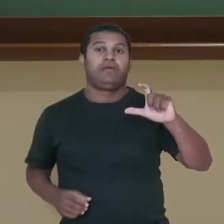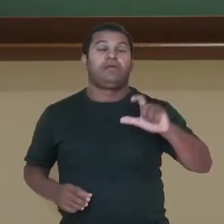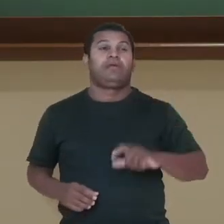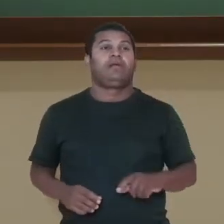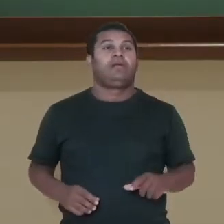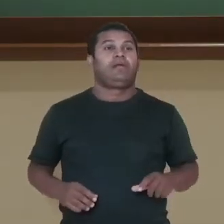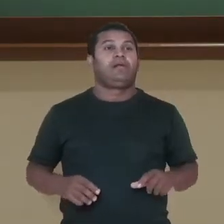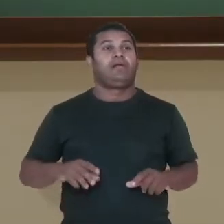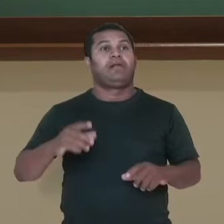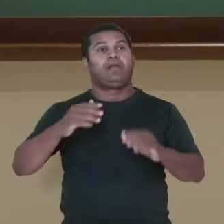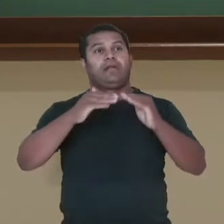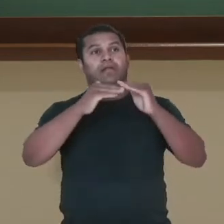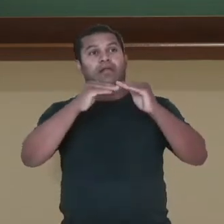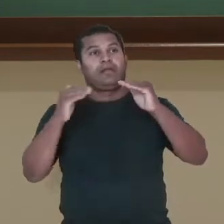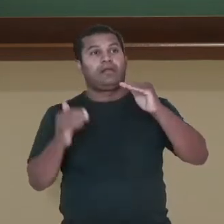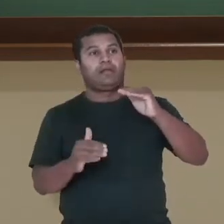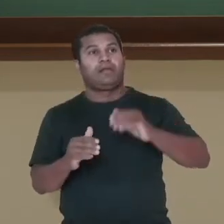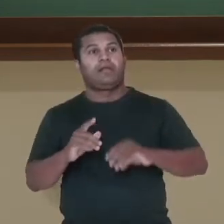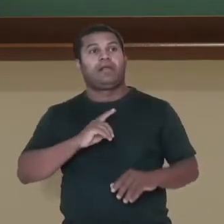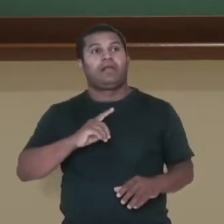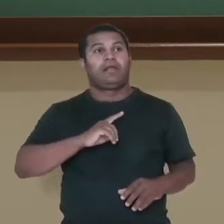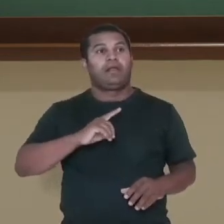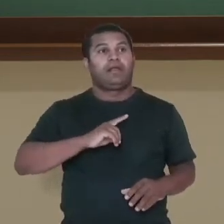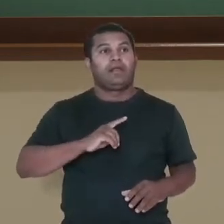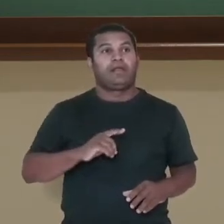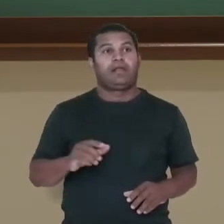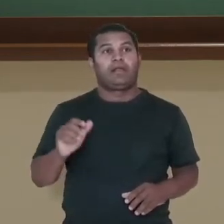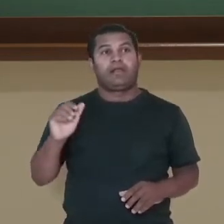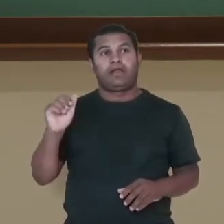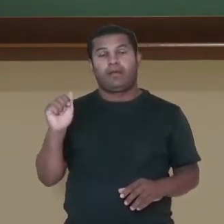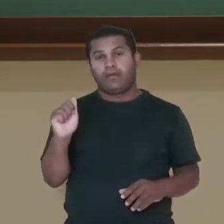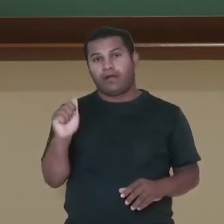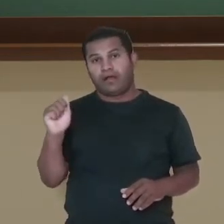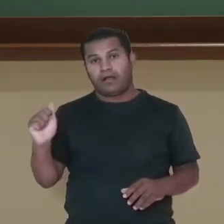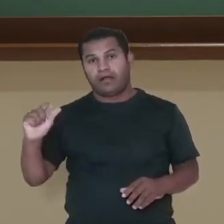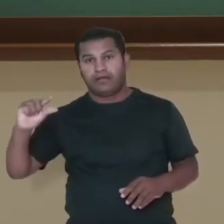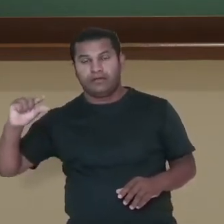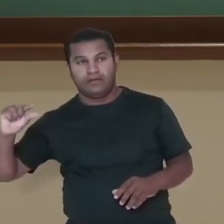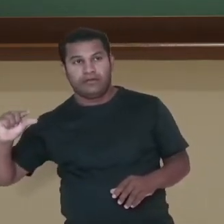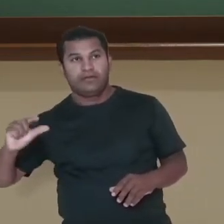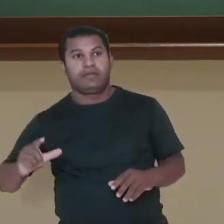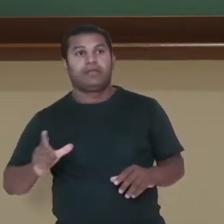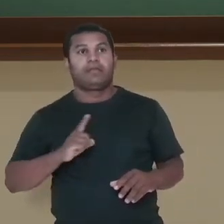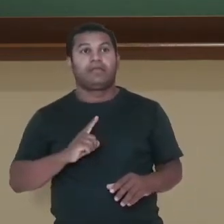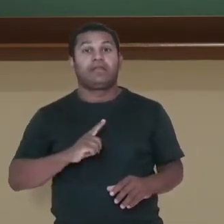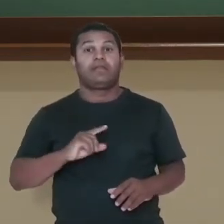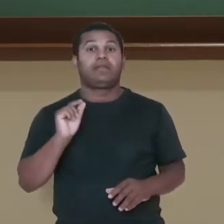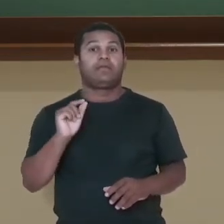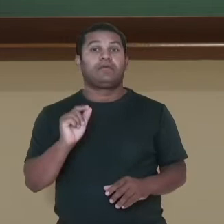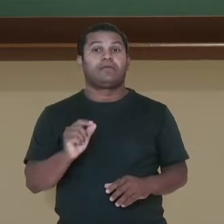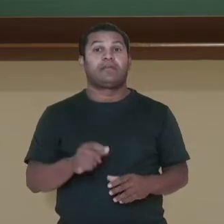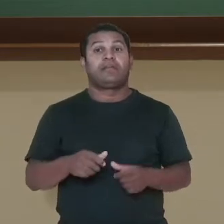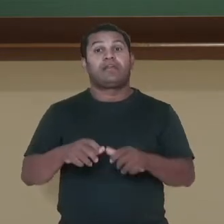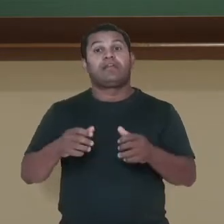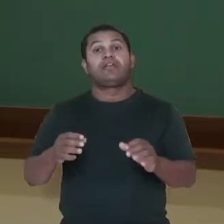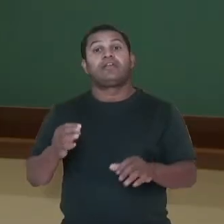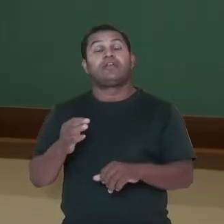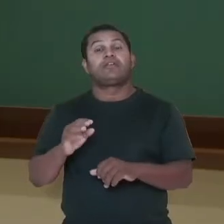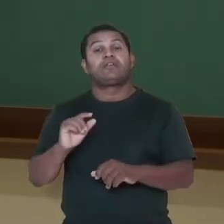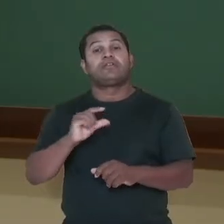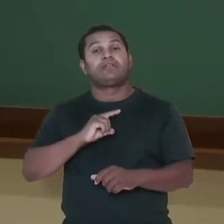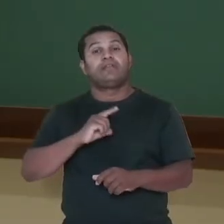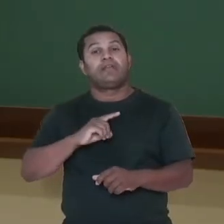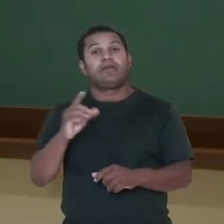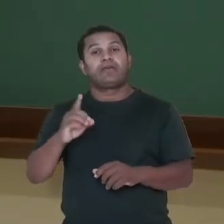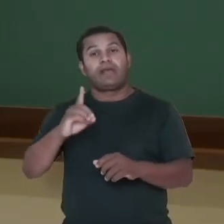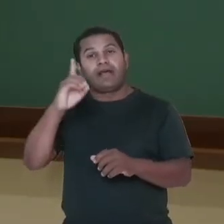o alelo recessivo vai ser exatamente o contrário. O que é o alelo recessivo? É aquele que sofre com a ação do dominante. Ele só